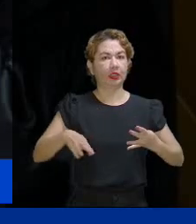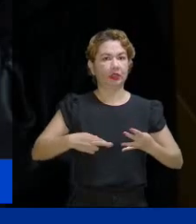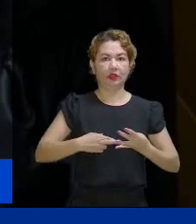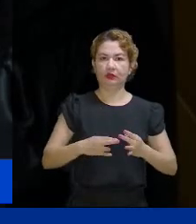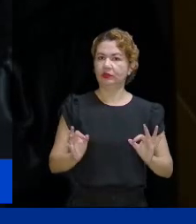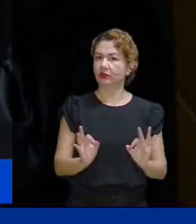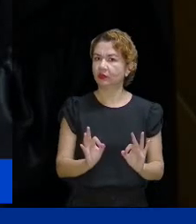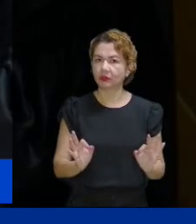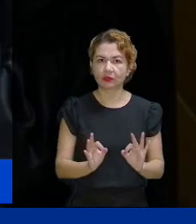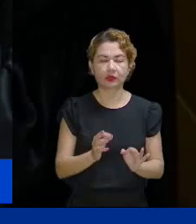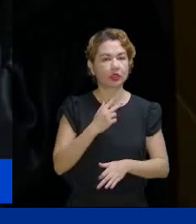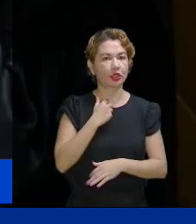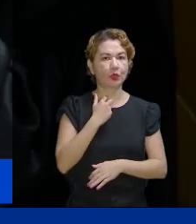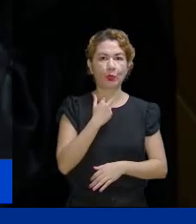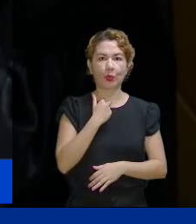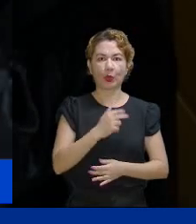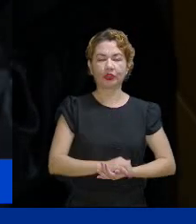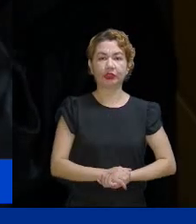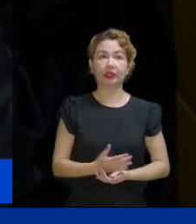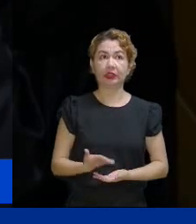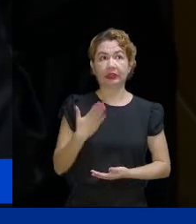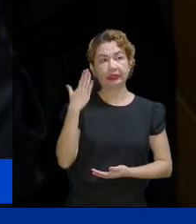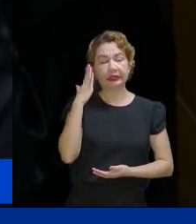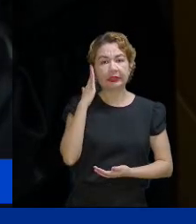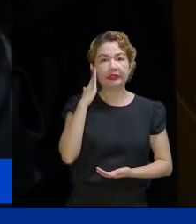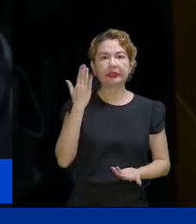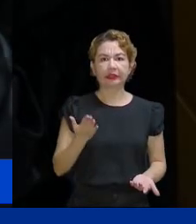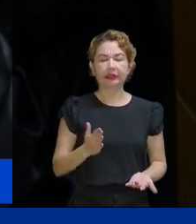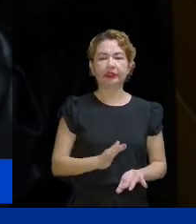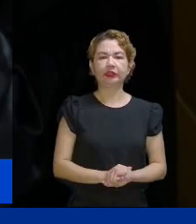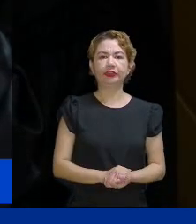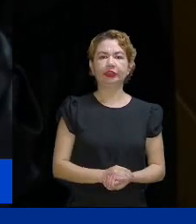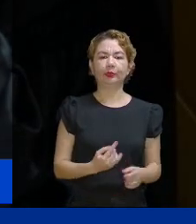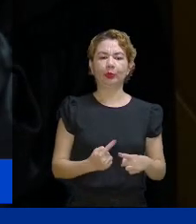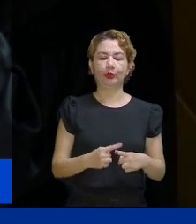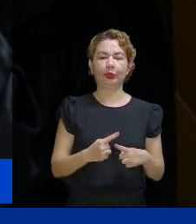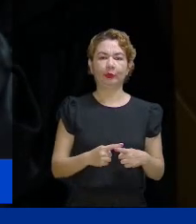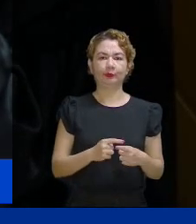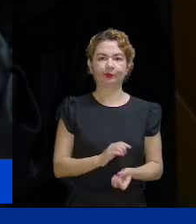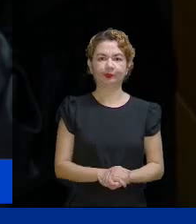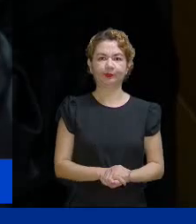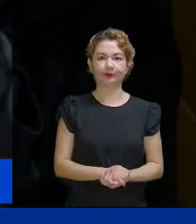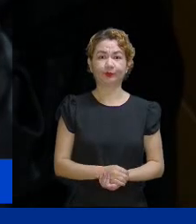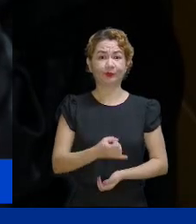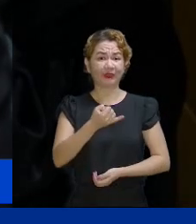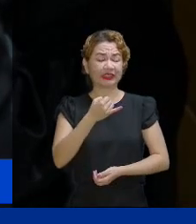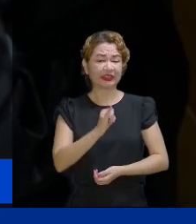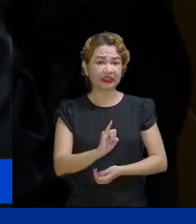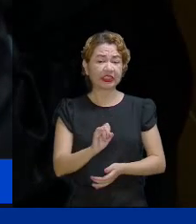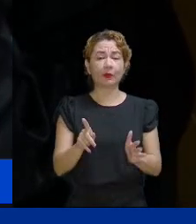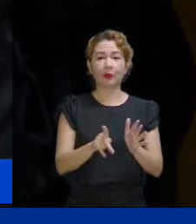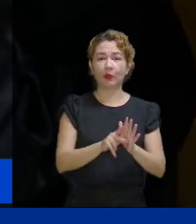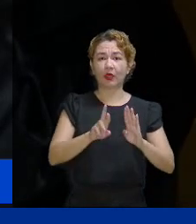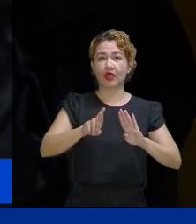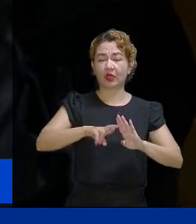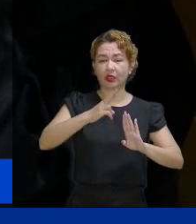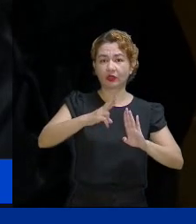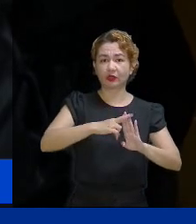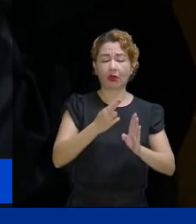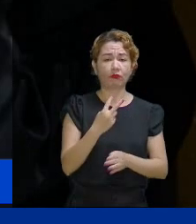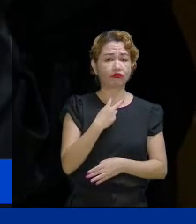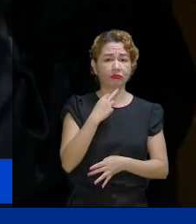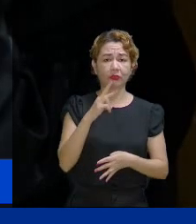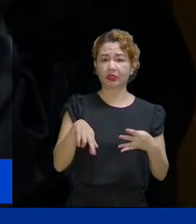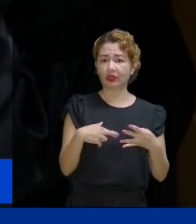recurso. Então, assim, eu entendi enfrentar dessa forma, por quê? Porque se a própria resolução diz que não cabe